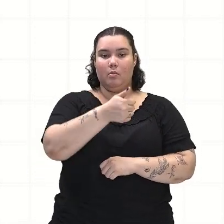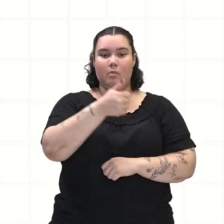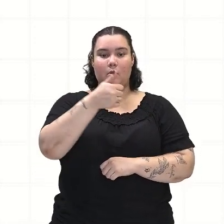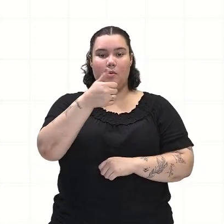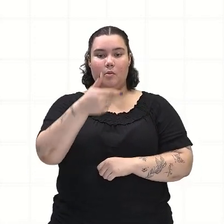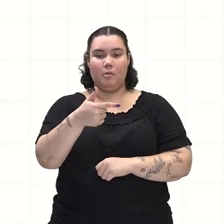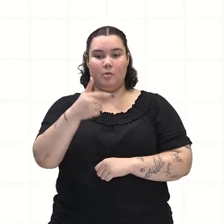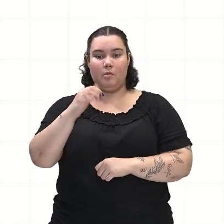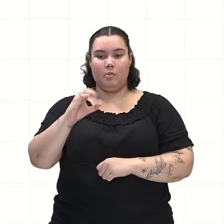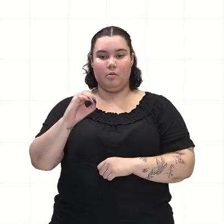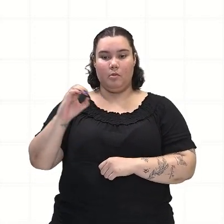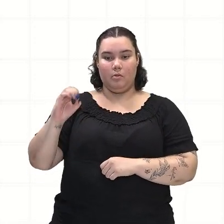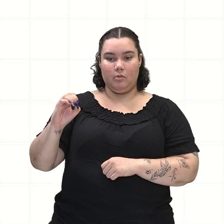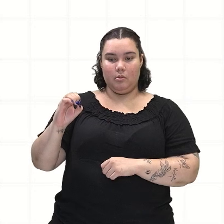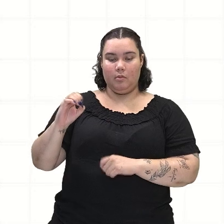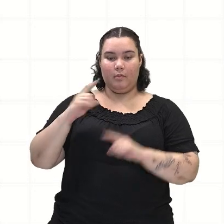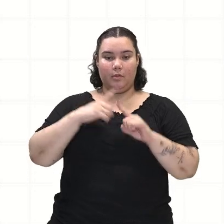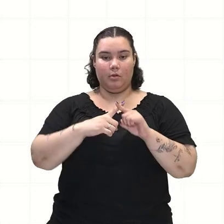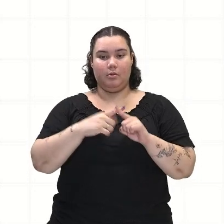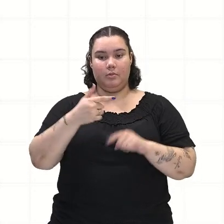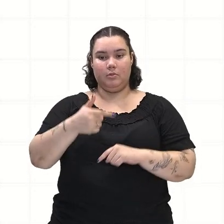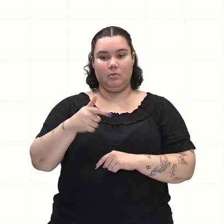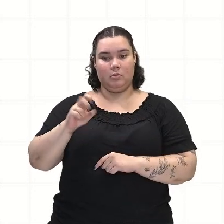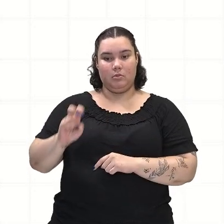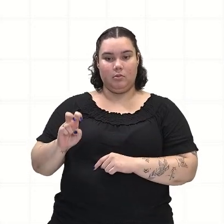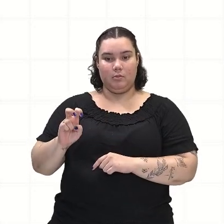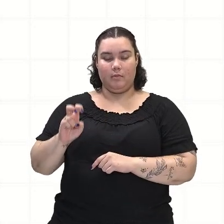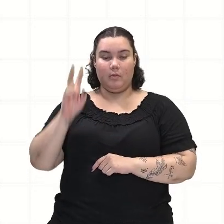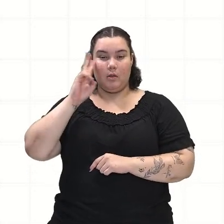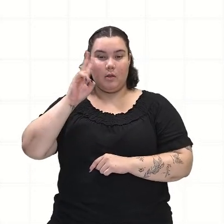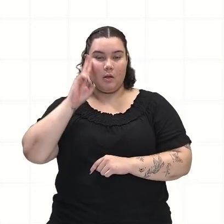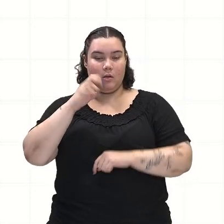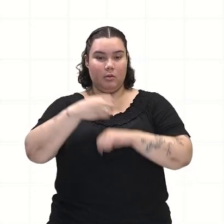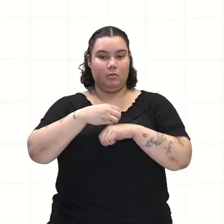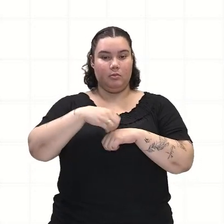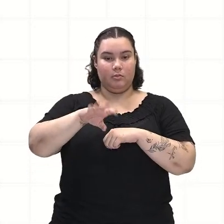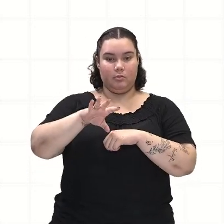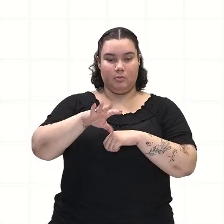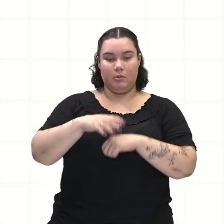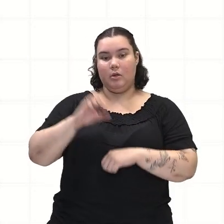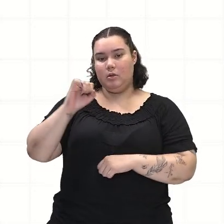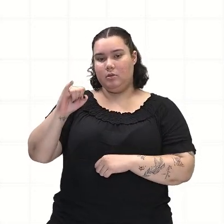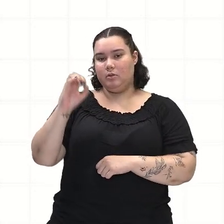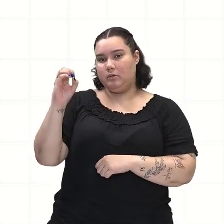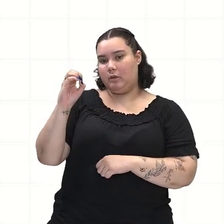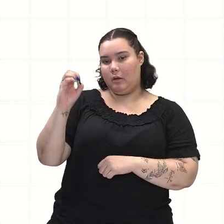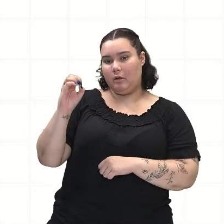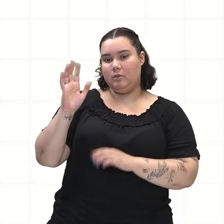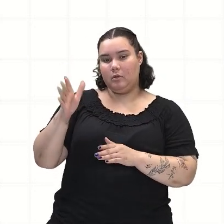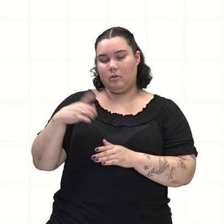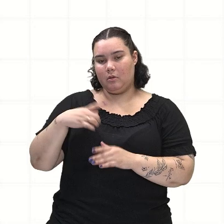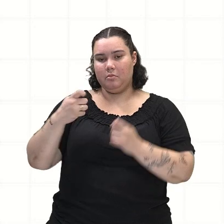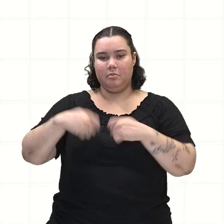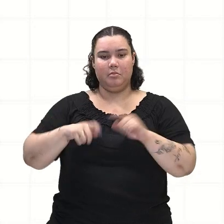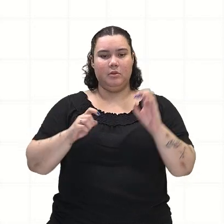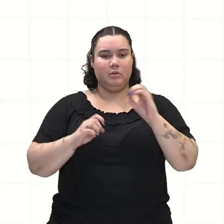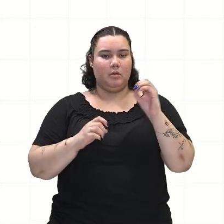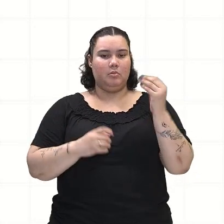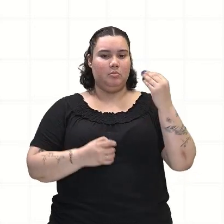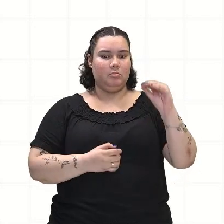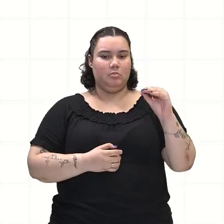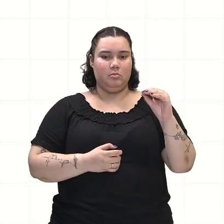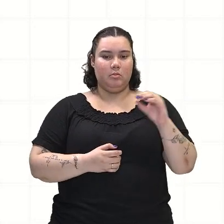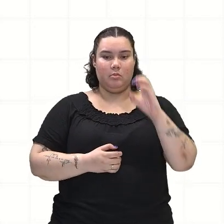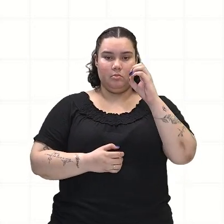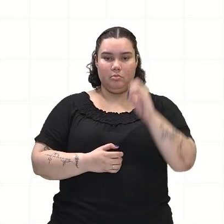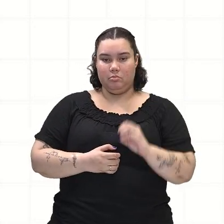1.200 vezes 25. Lembra lá da dica? Ó? Se já tem zero, eu já deixo ele sobrando aqui. Ó.